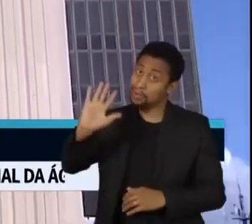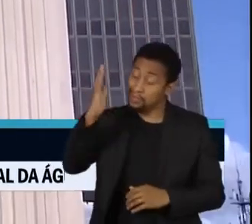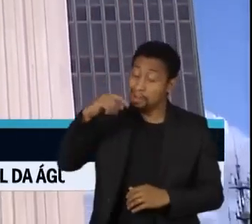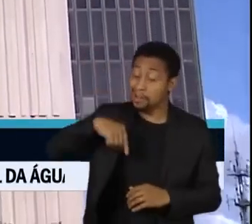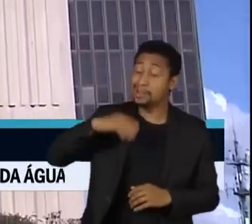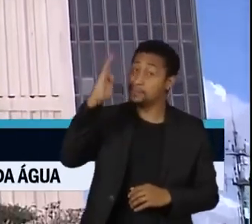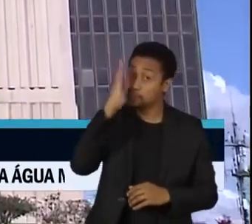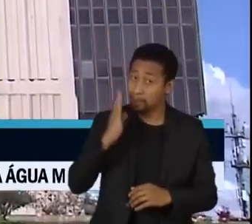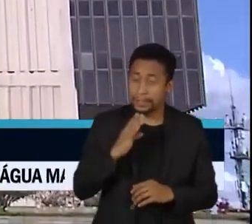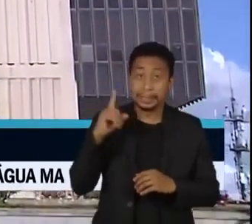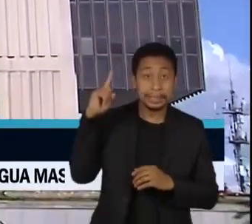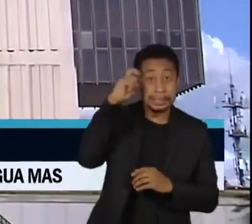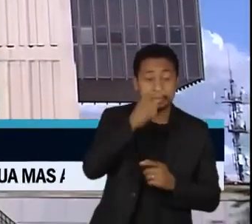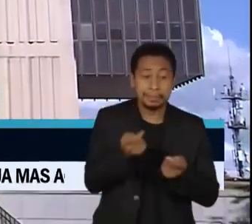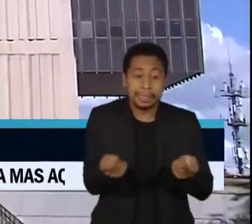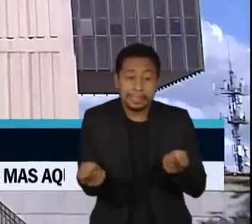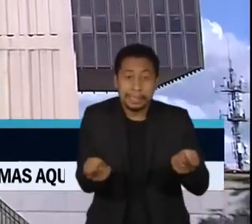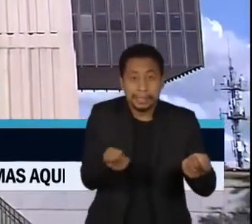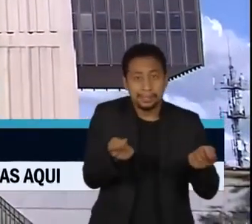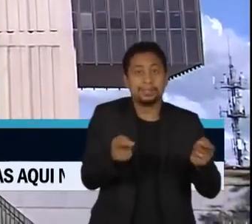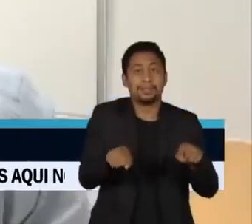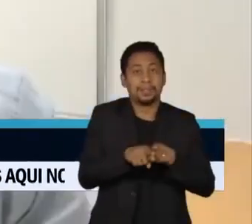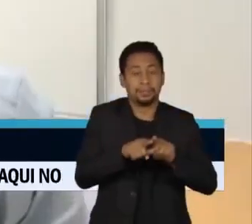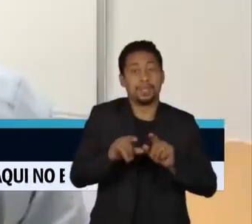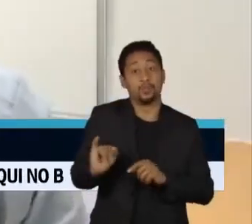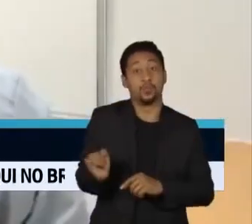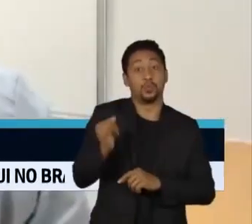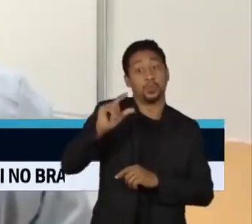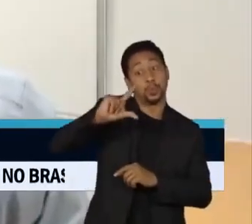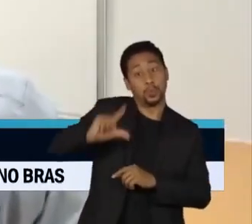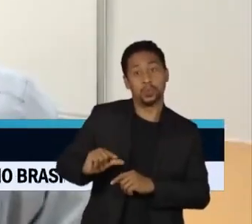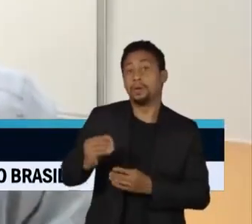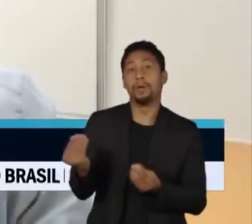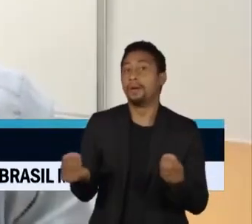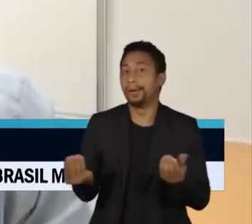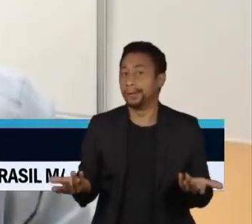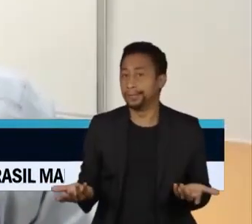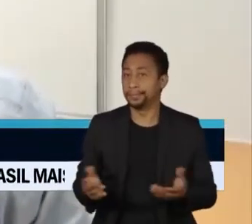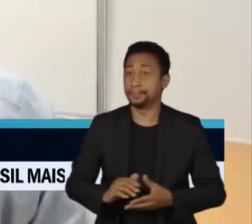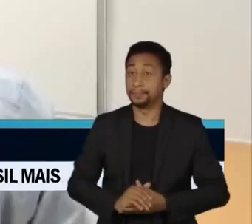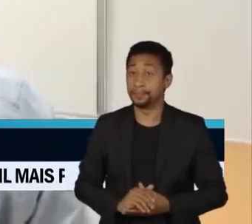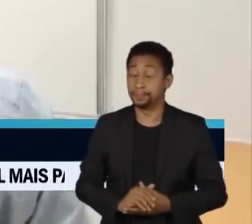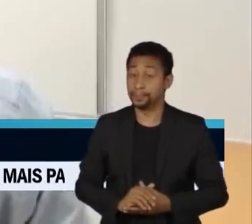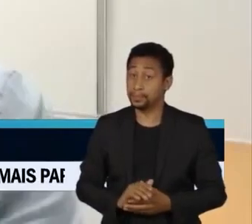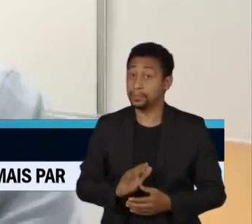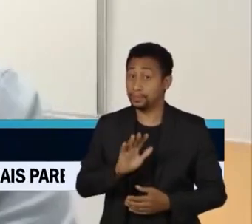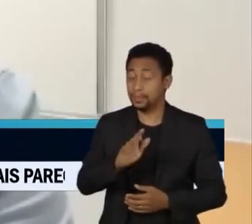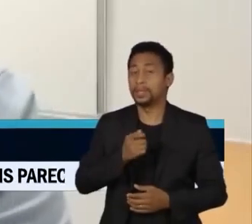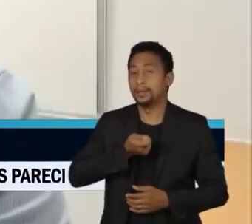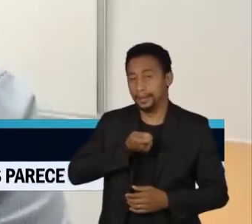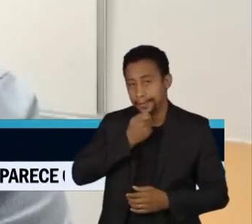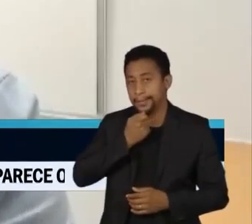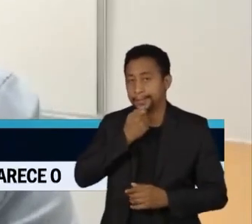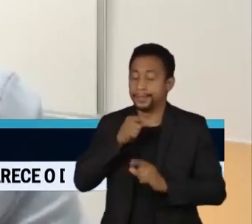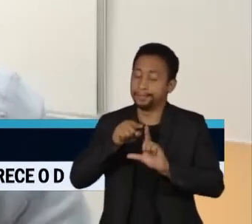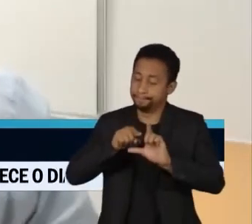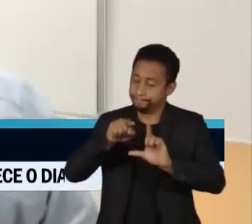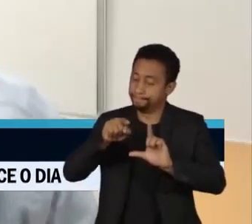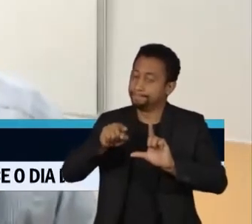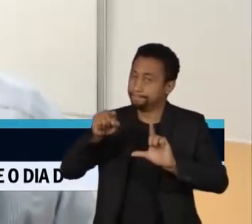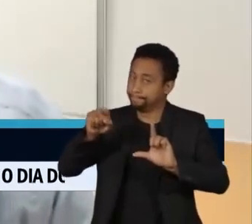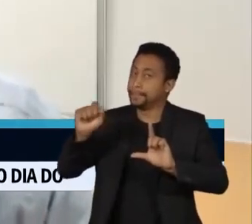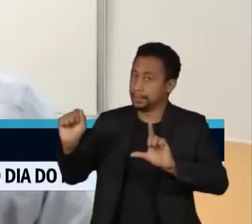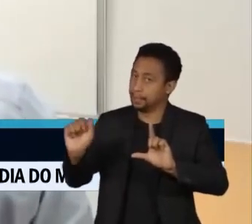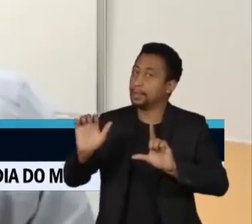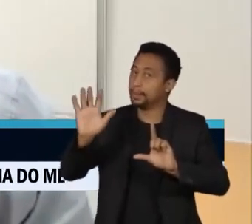Central brasileiro para reduzir os juros. Ainda há uma persistência da inflação, não só no Brasil,